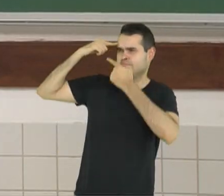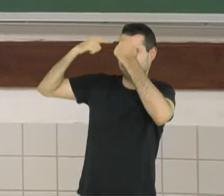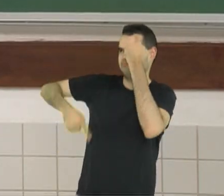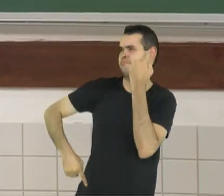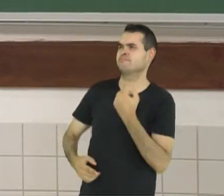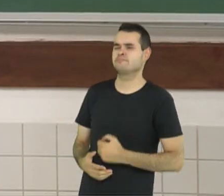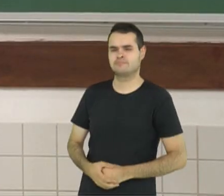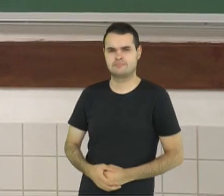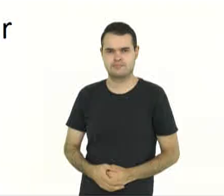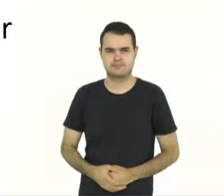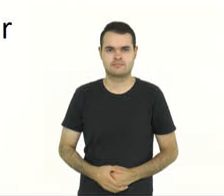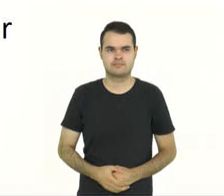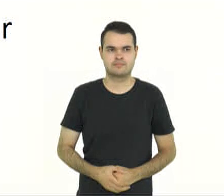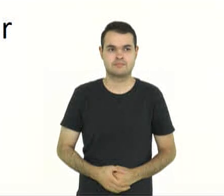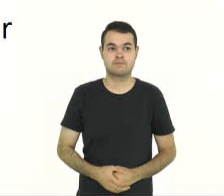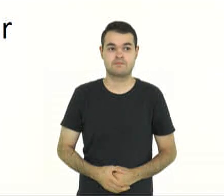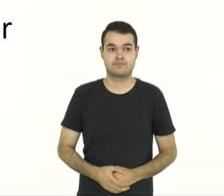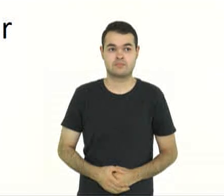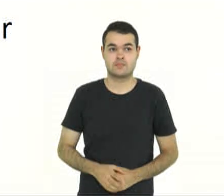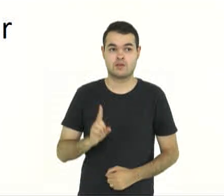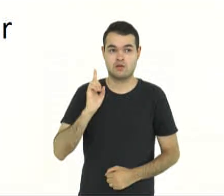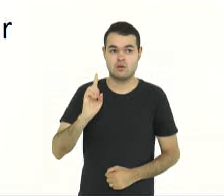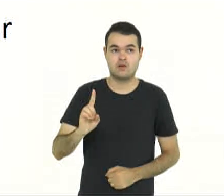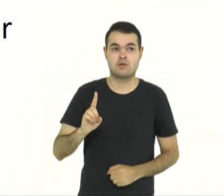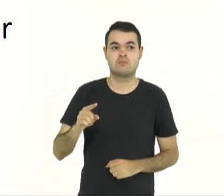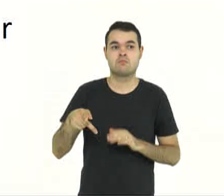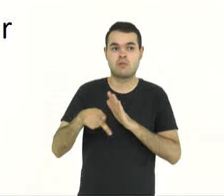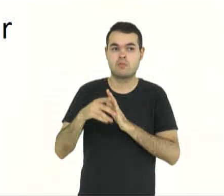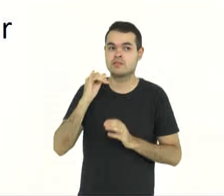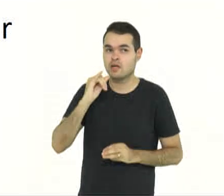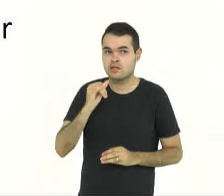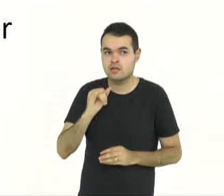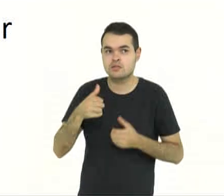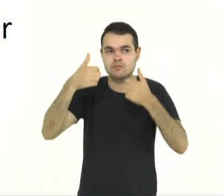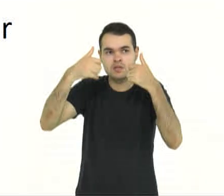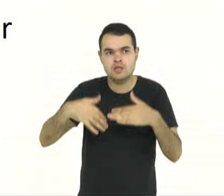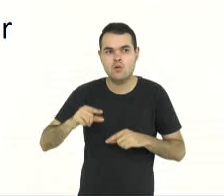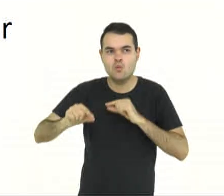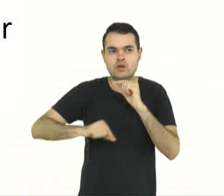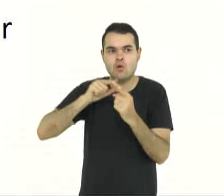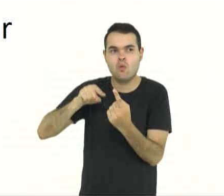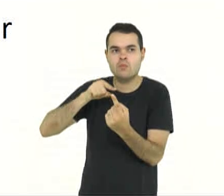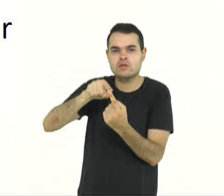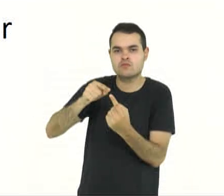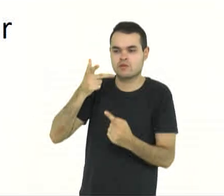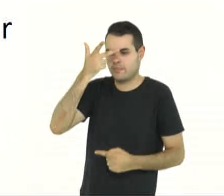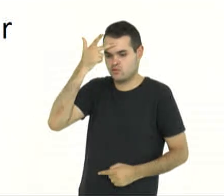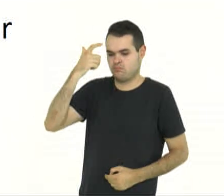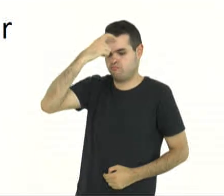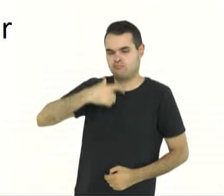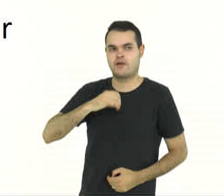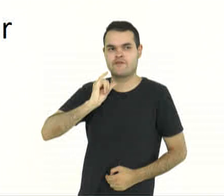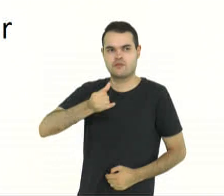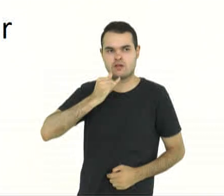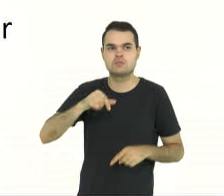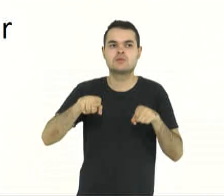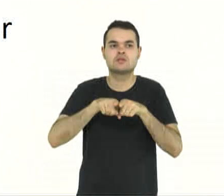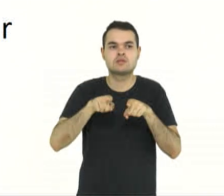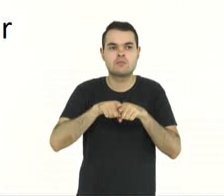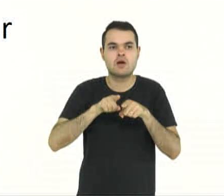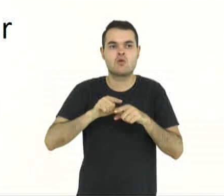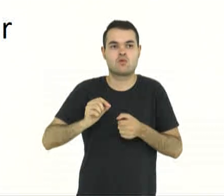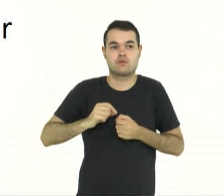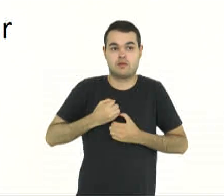lá. Narración que indica los planes o intenciones del hablante y las acciones que